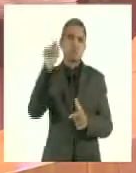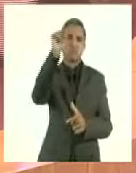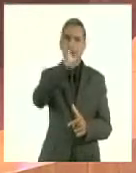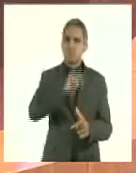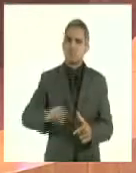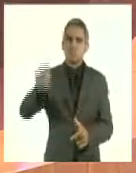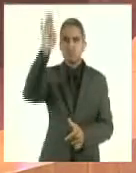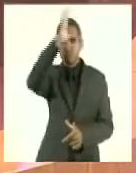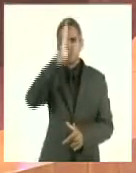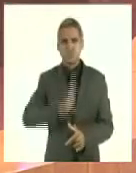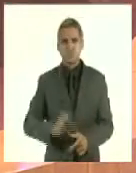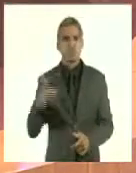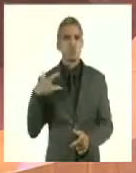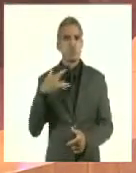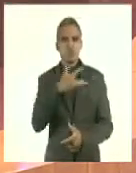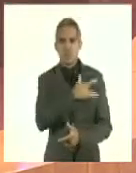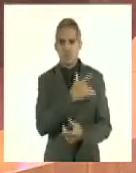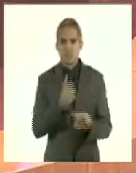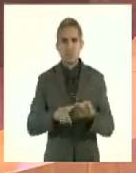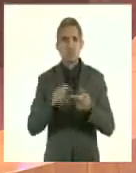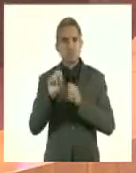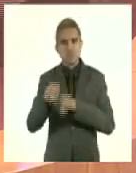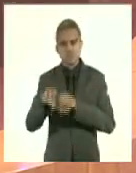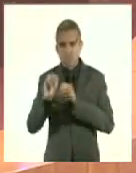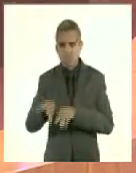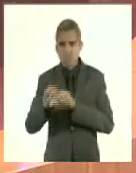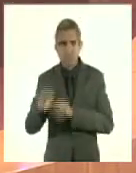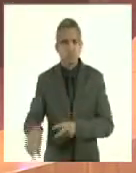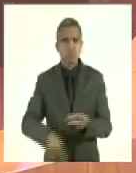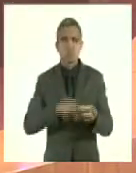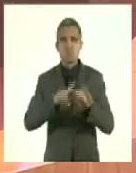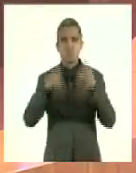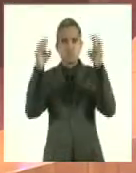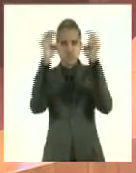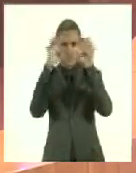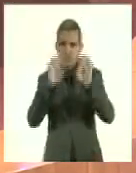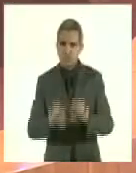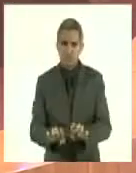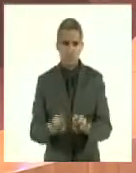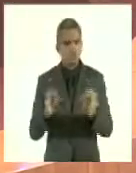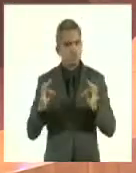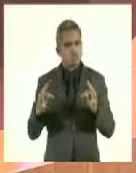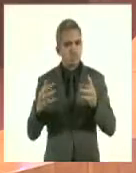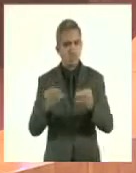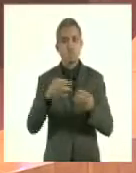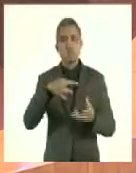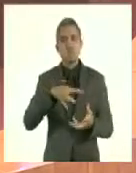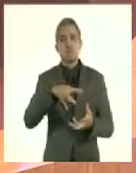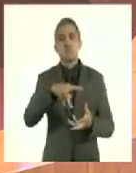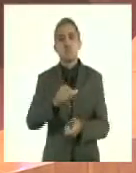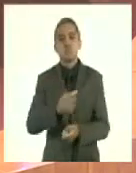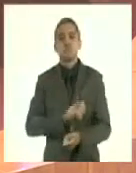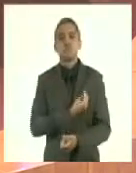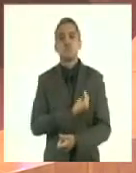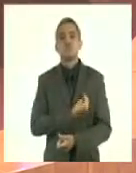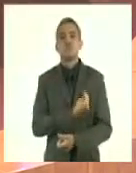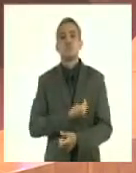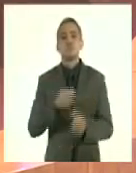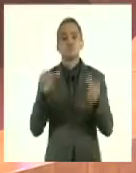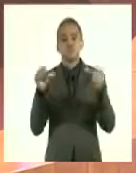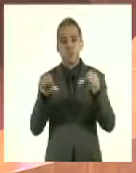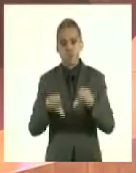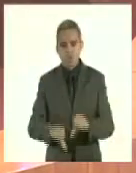âmbito da saúde, no âmbito da educação, no âmbito da infraestrutura, porque o mundo vive uma recessão, o Brasil vive